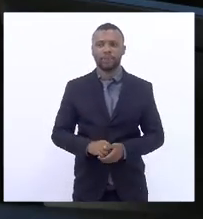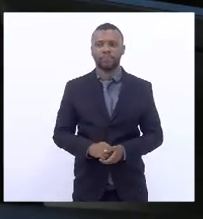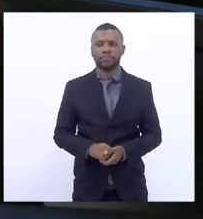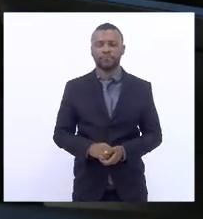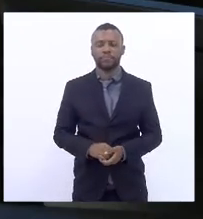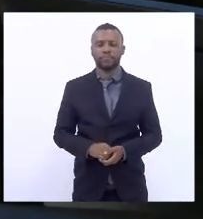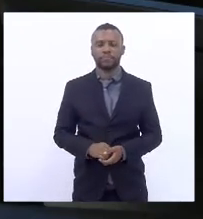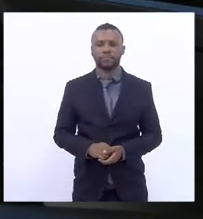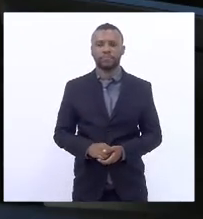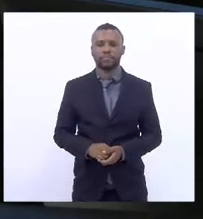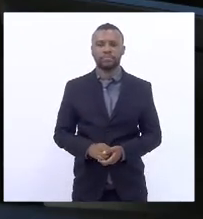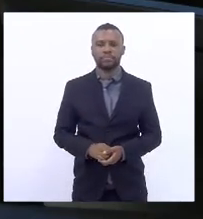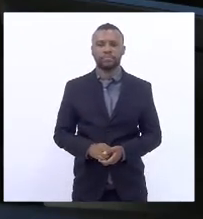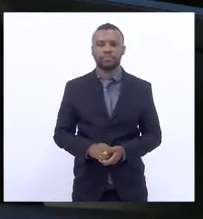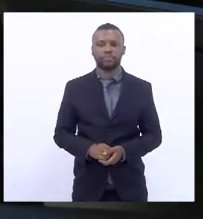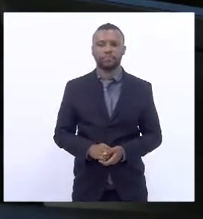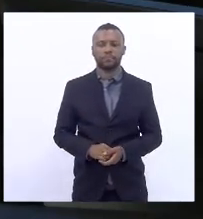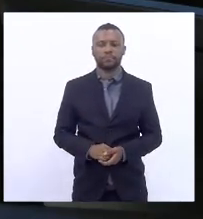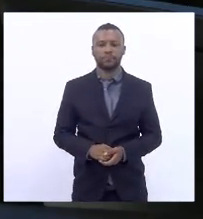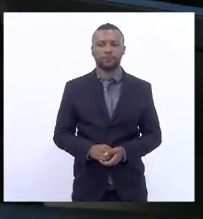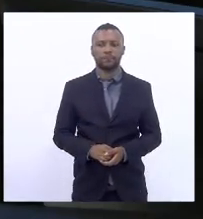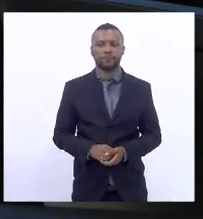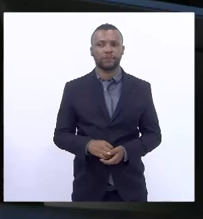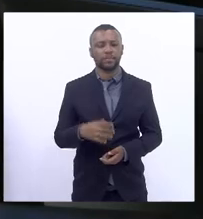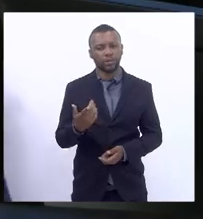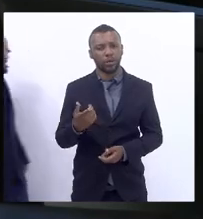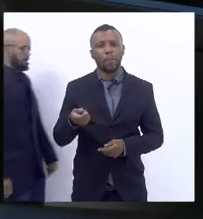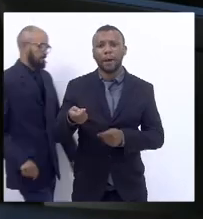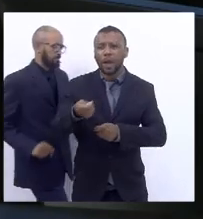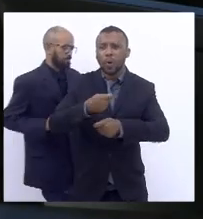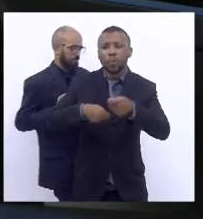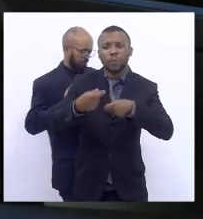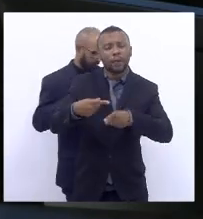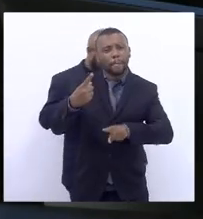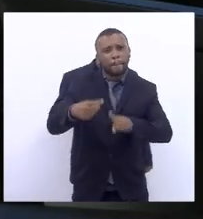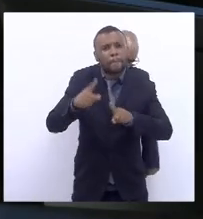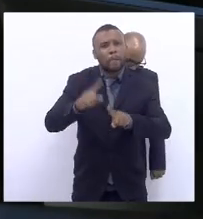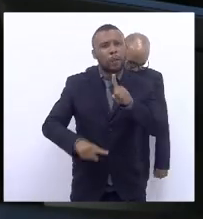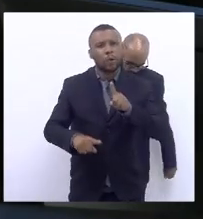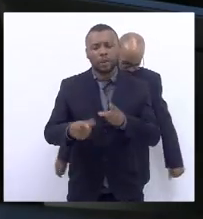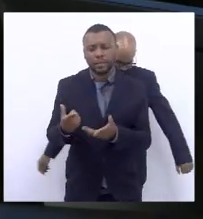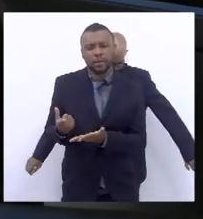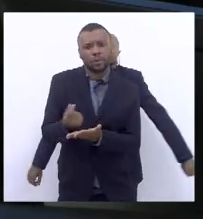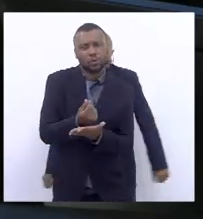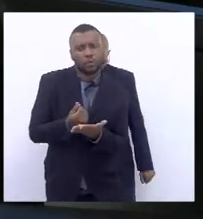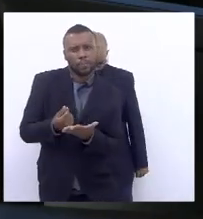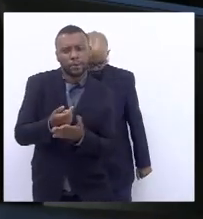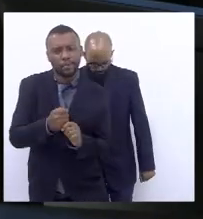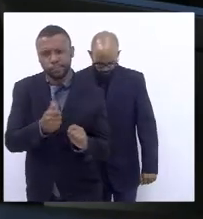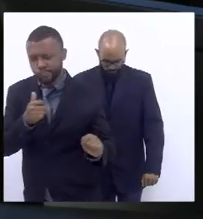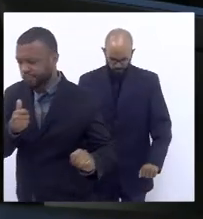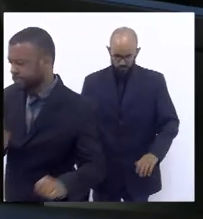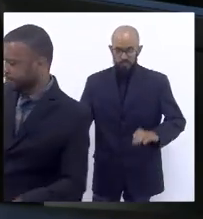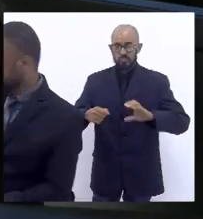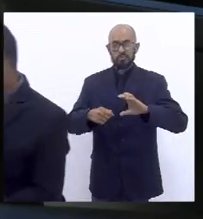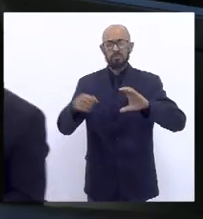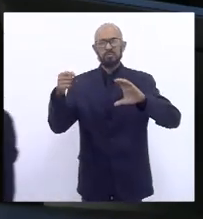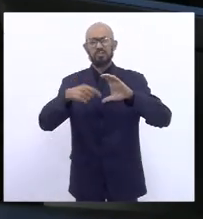isso que o Papa quer, uma economia que supere esse capitalismo rentista,